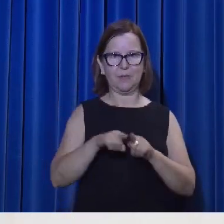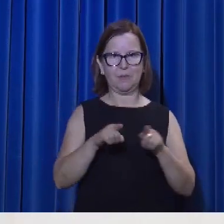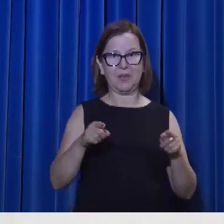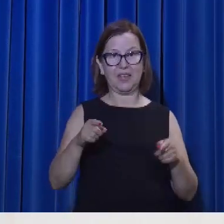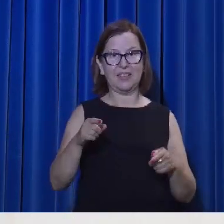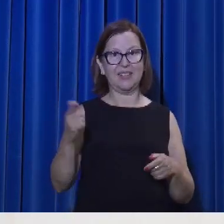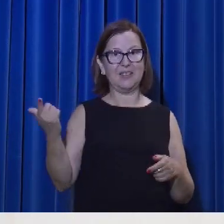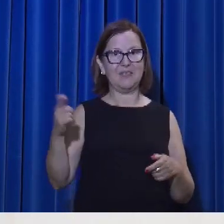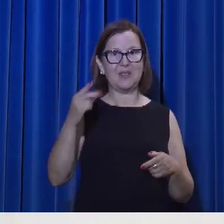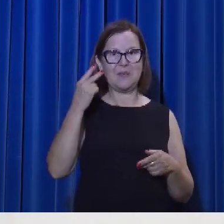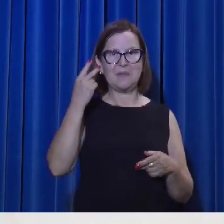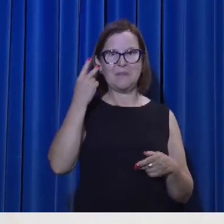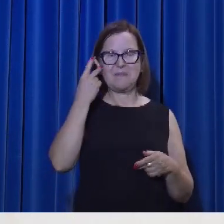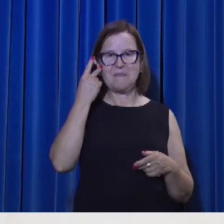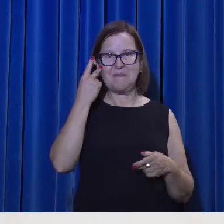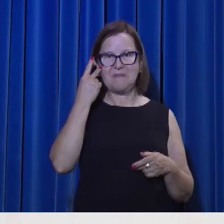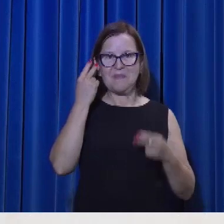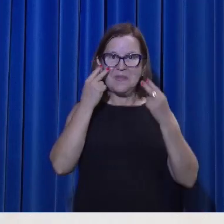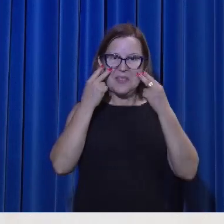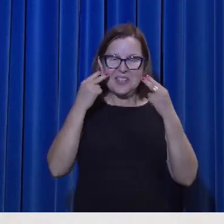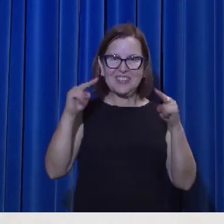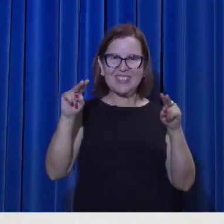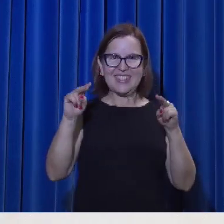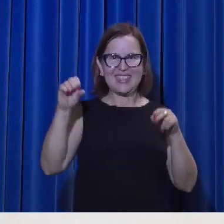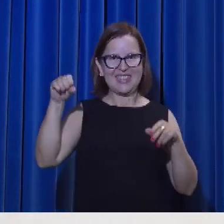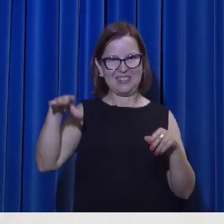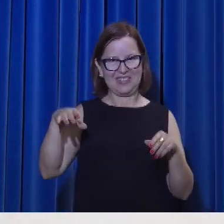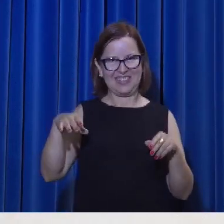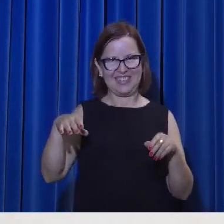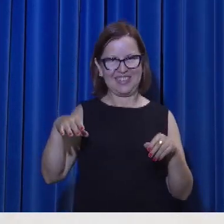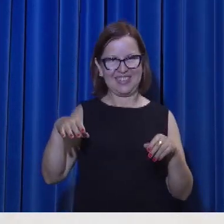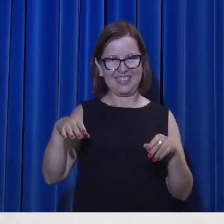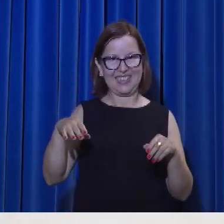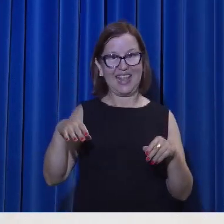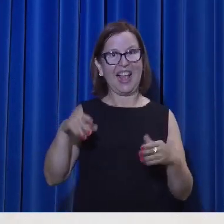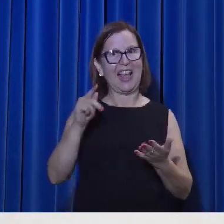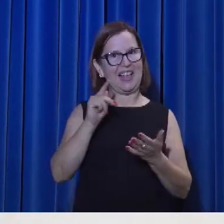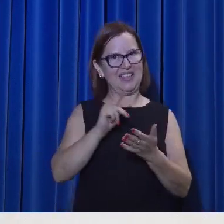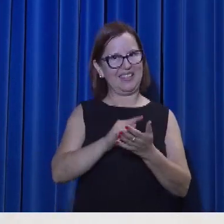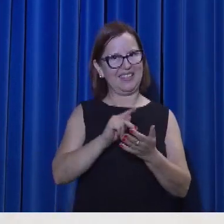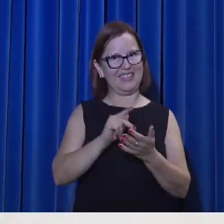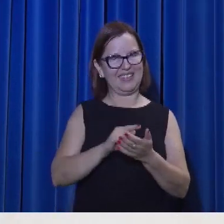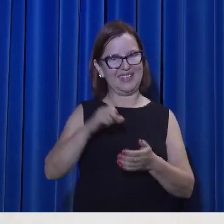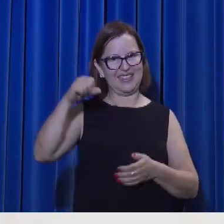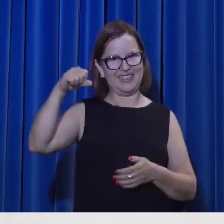testificasse da luz, a saber, a verdadeira luz.